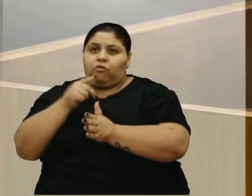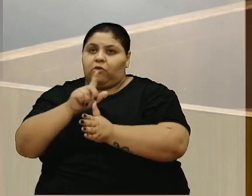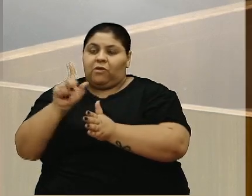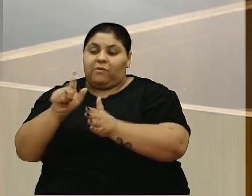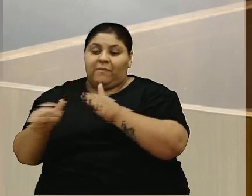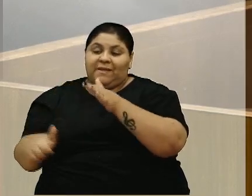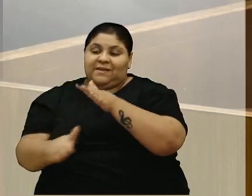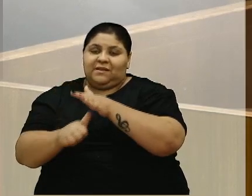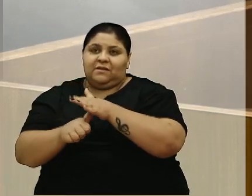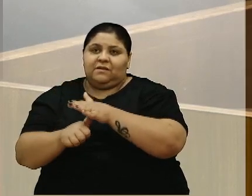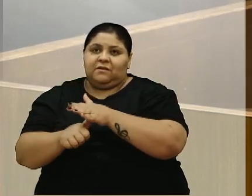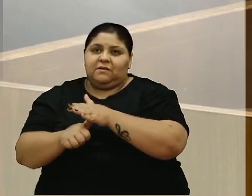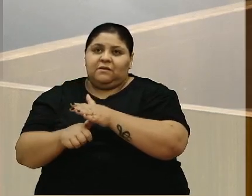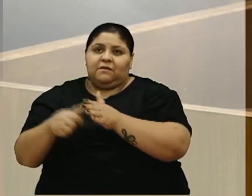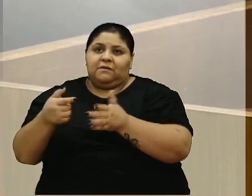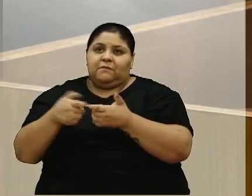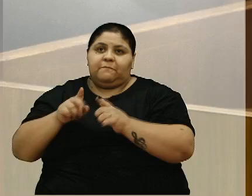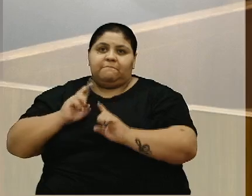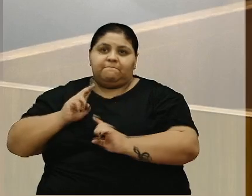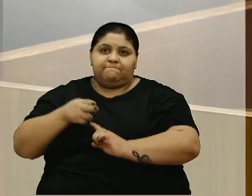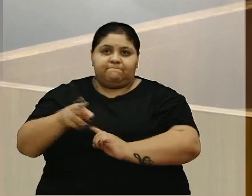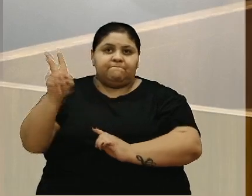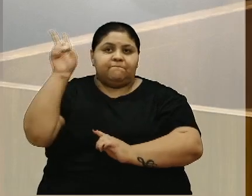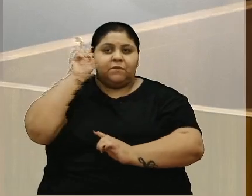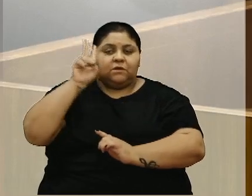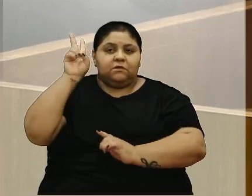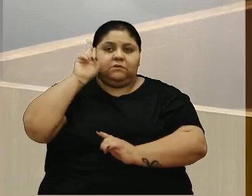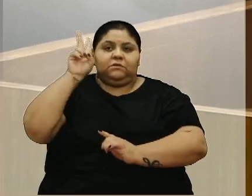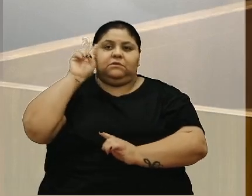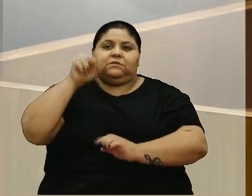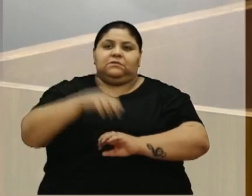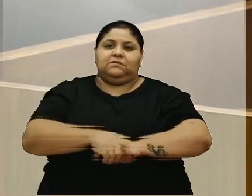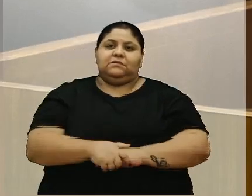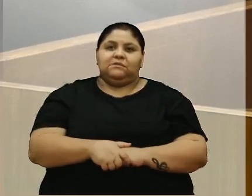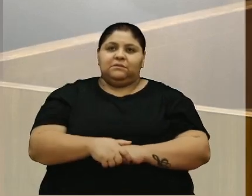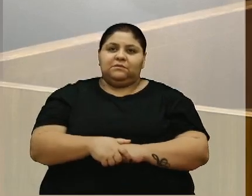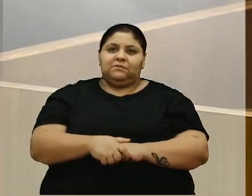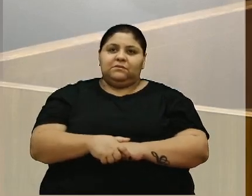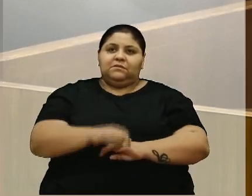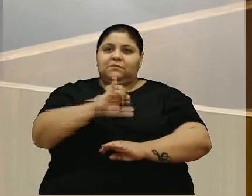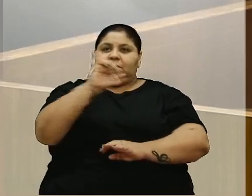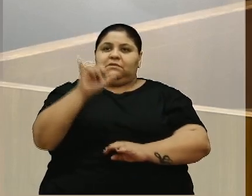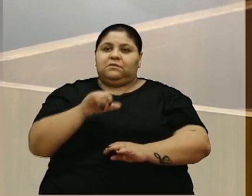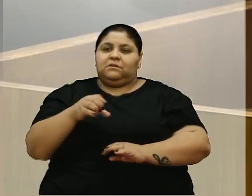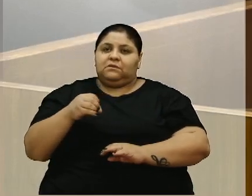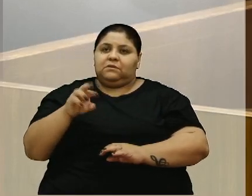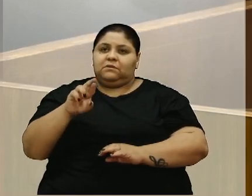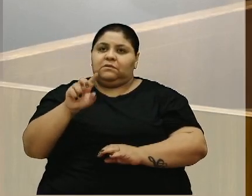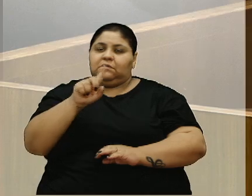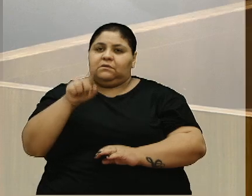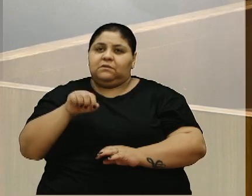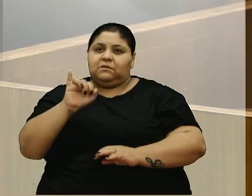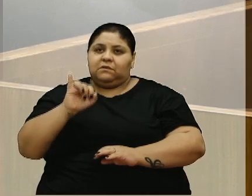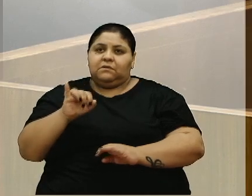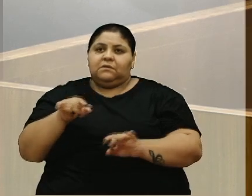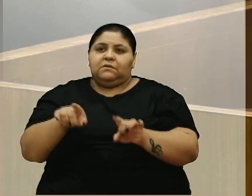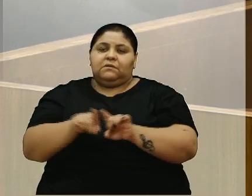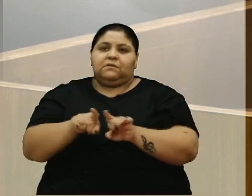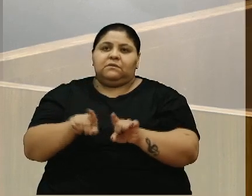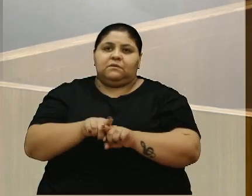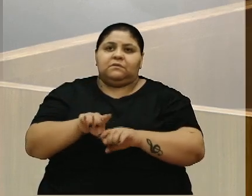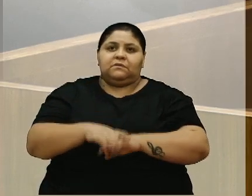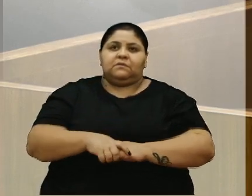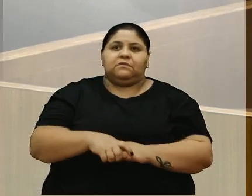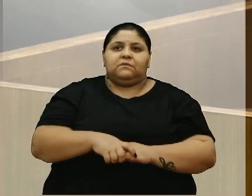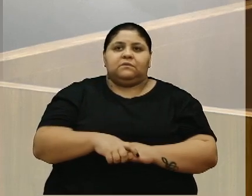reitor, mas eu continuo aqui para relembrar a história. E aí o Zorzi dizia o seguinte: aonde vamos pôr